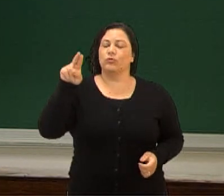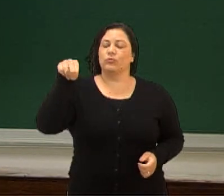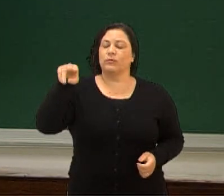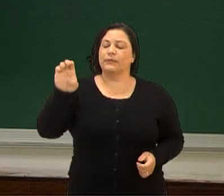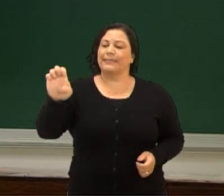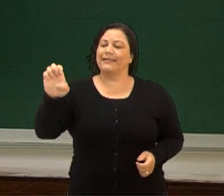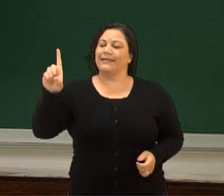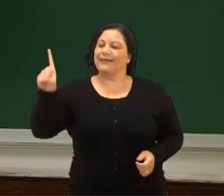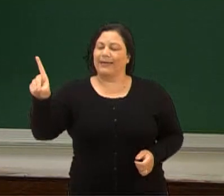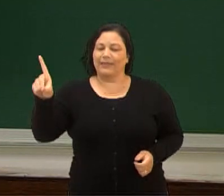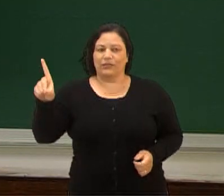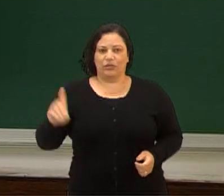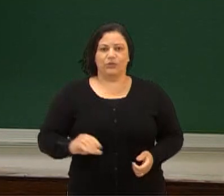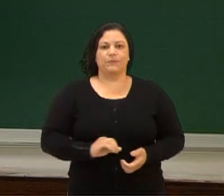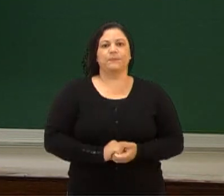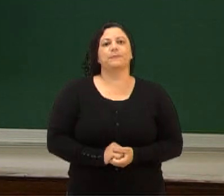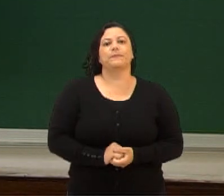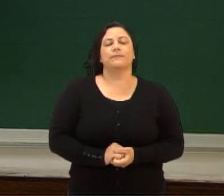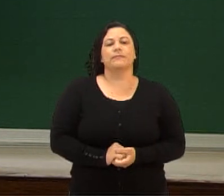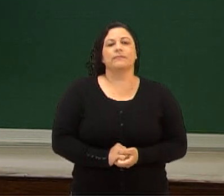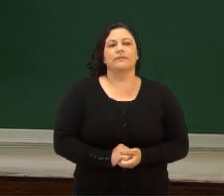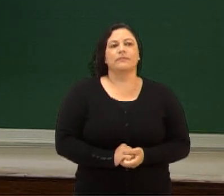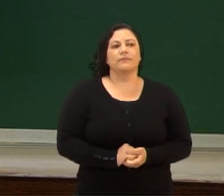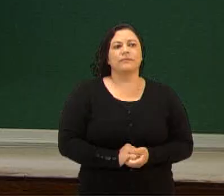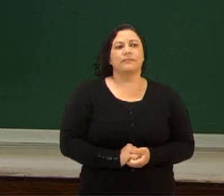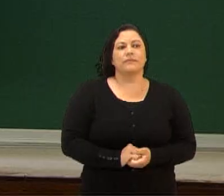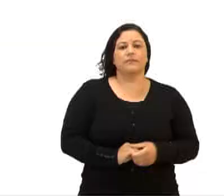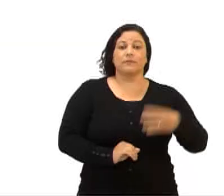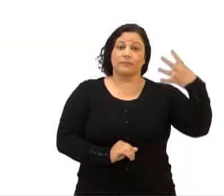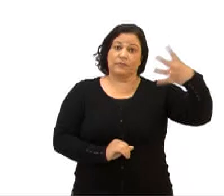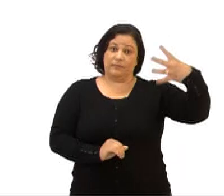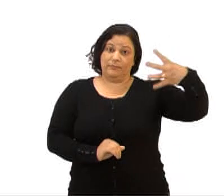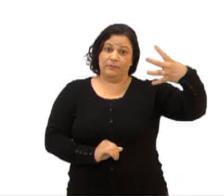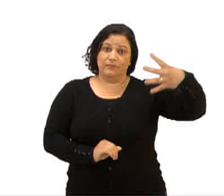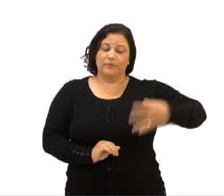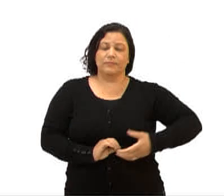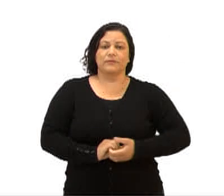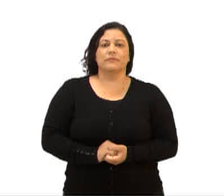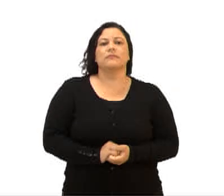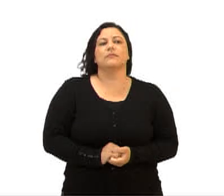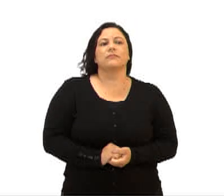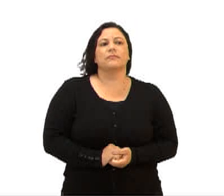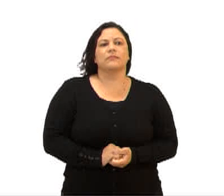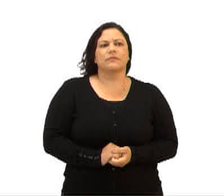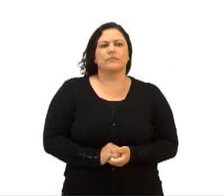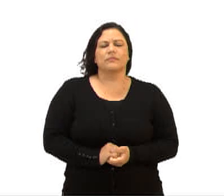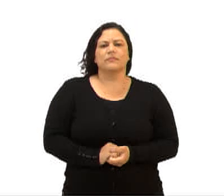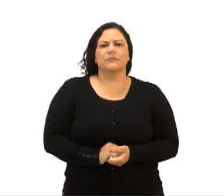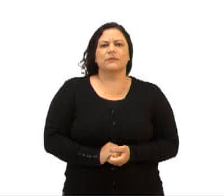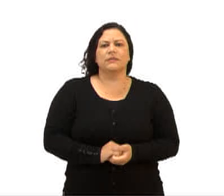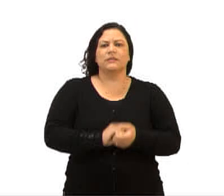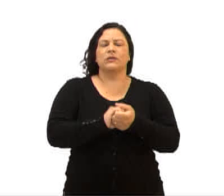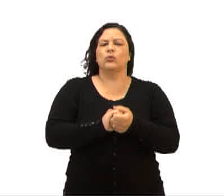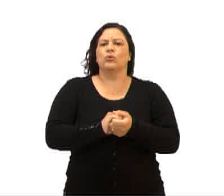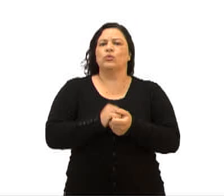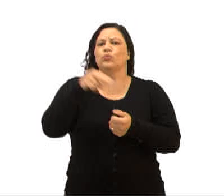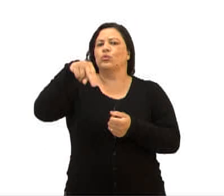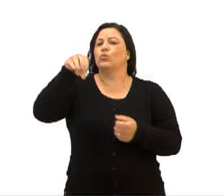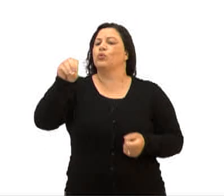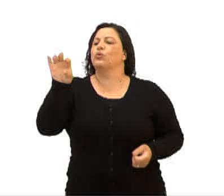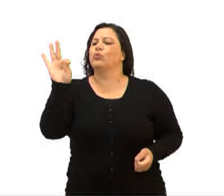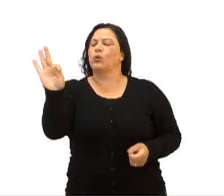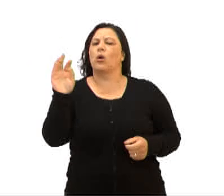verbo regular. Number 4, então, essa frase no negativo fica